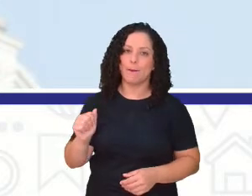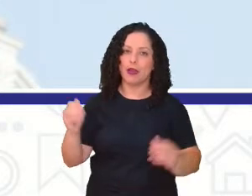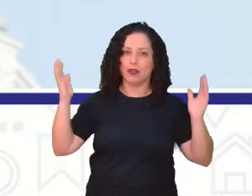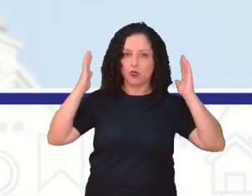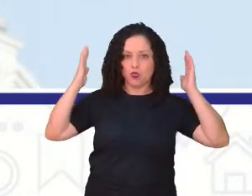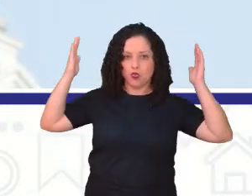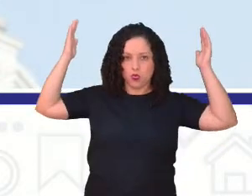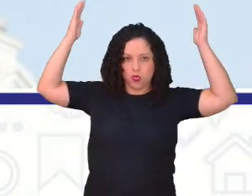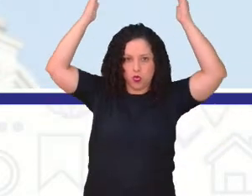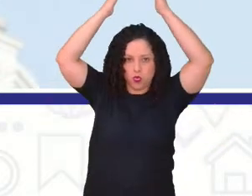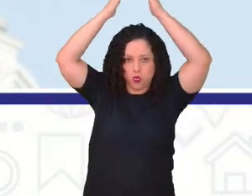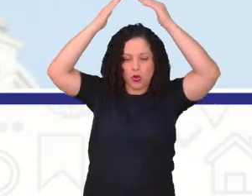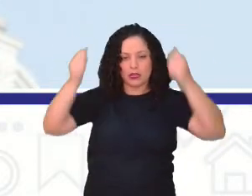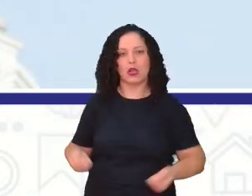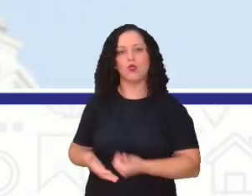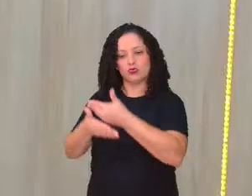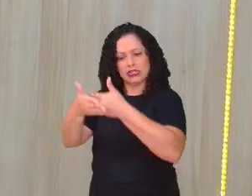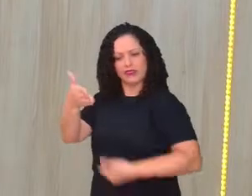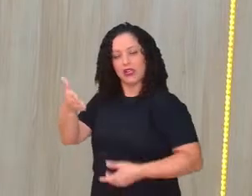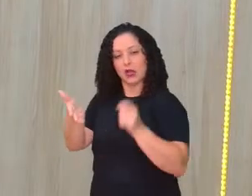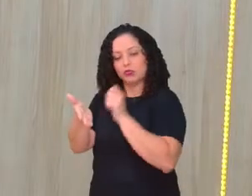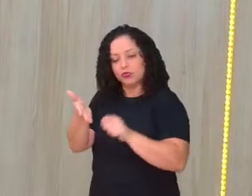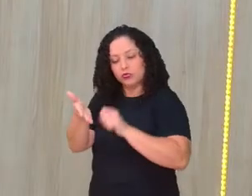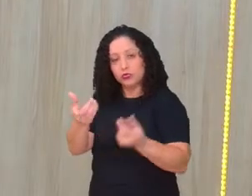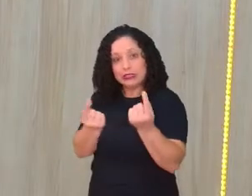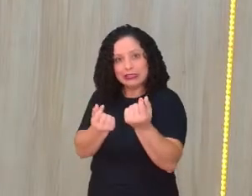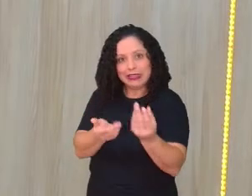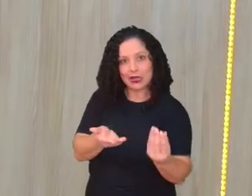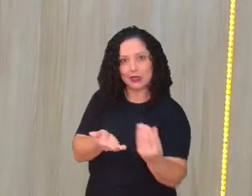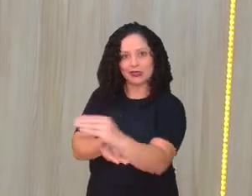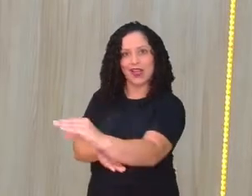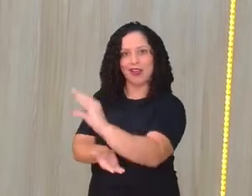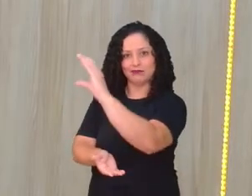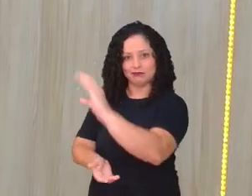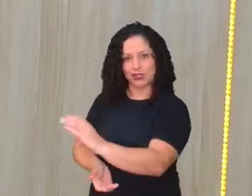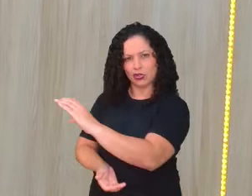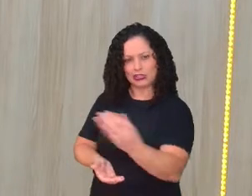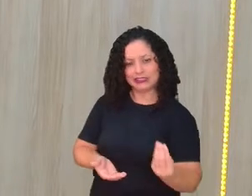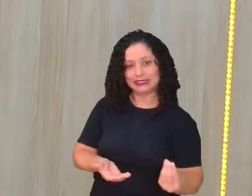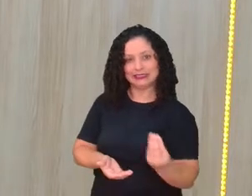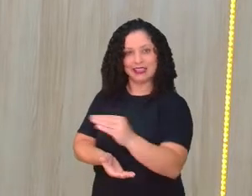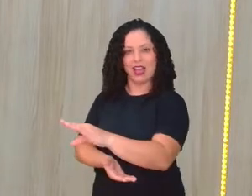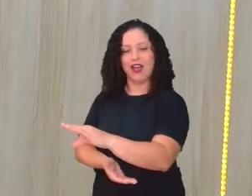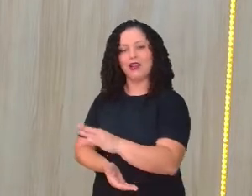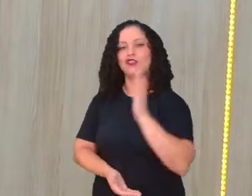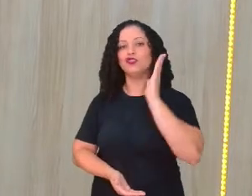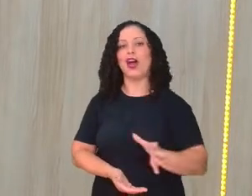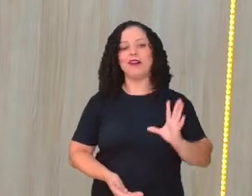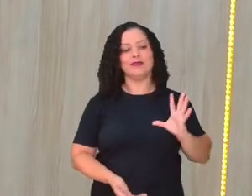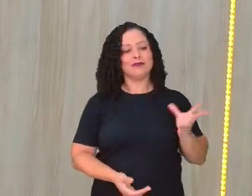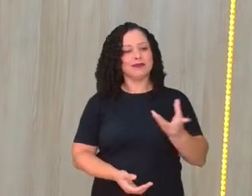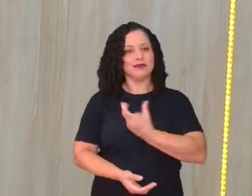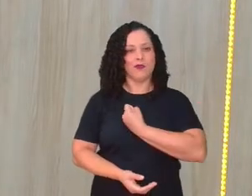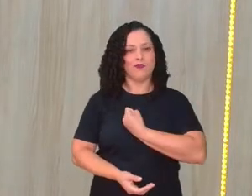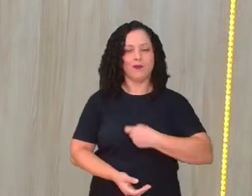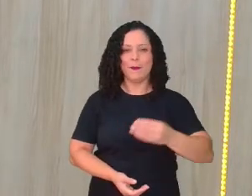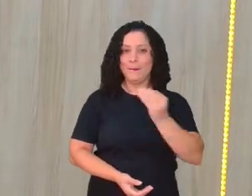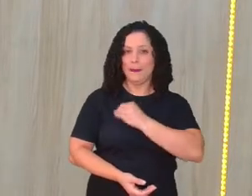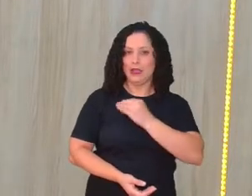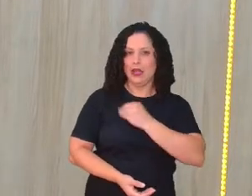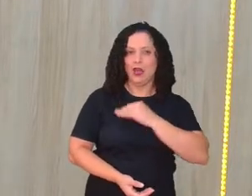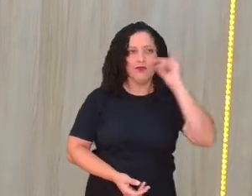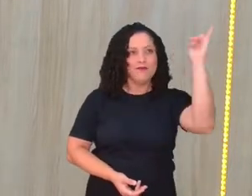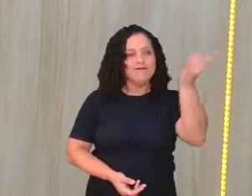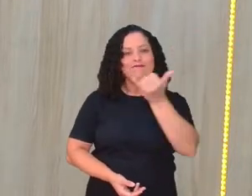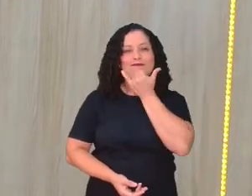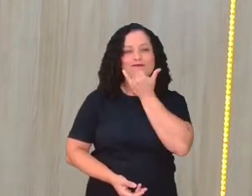quem assinar ali, fizer a devida oferta, está salvo, né? Está com seus pecados perdoados. Aí ele